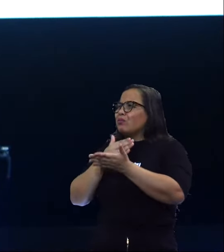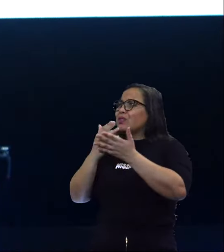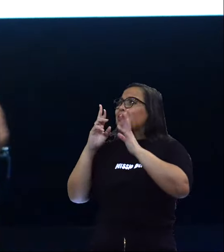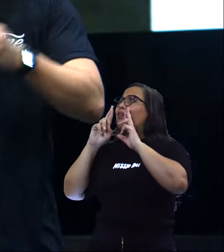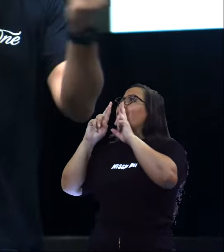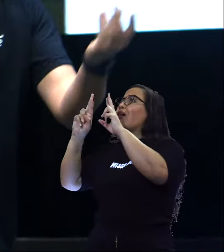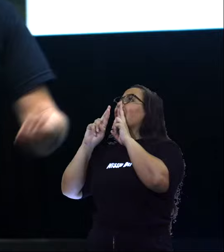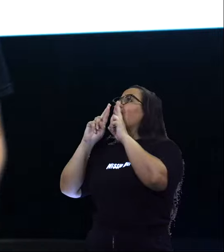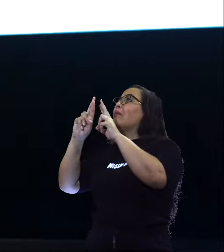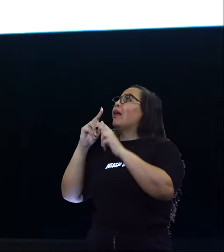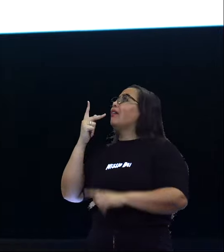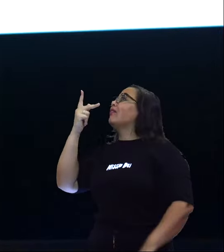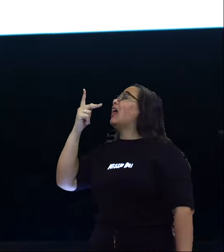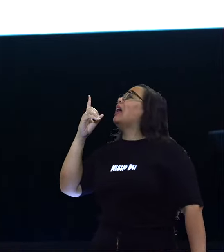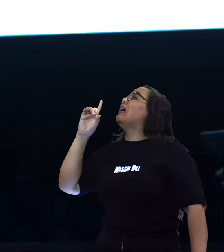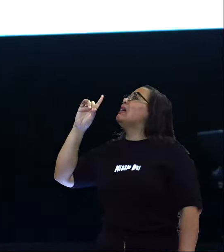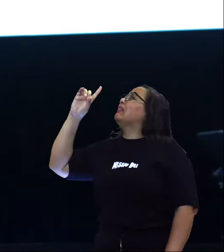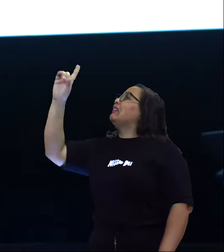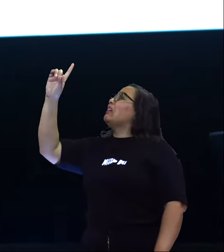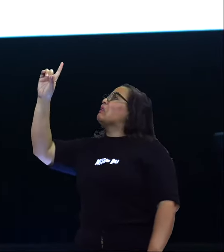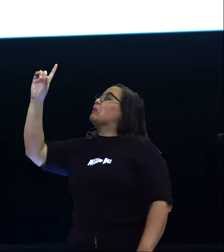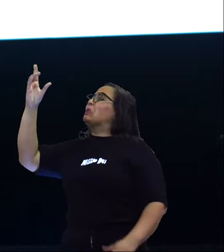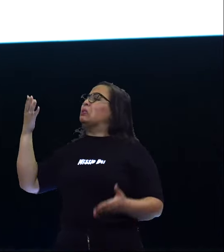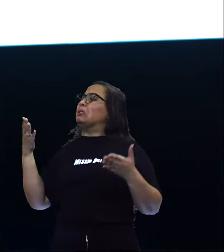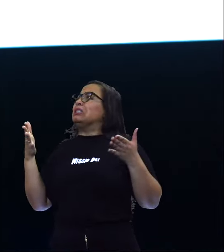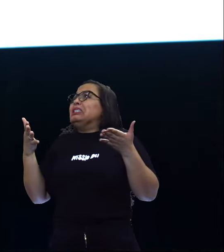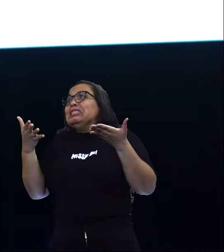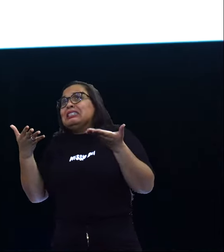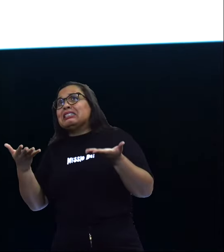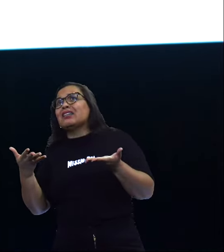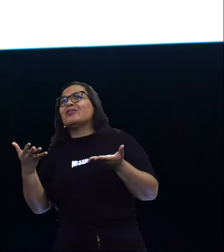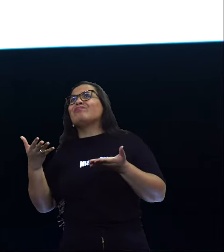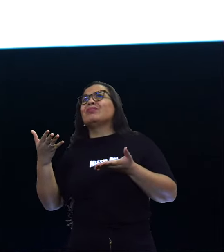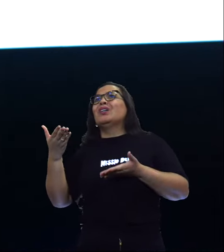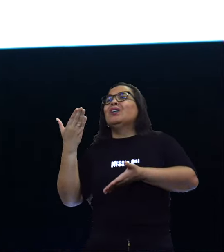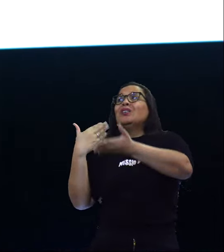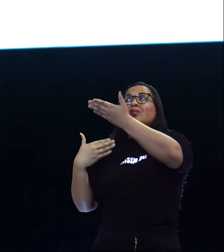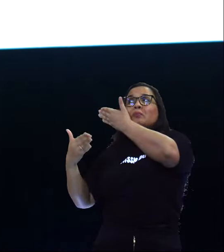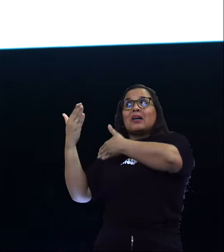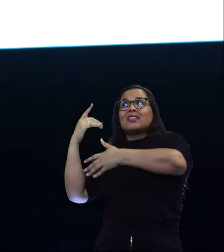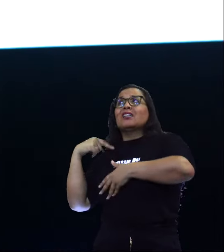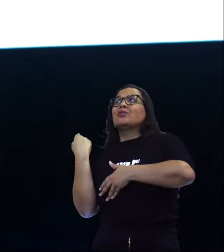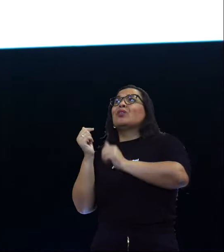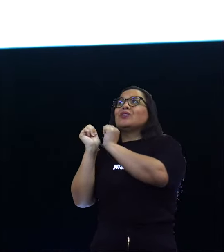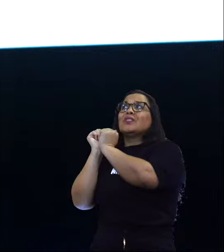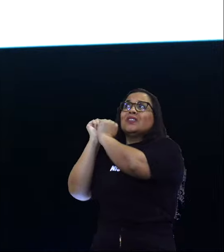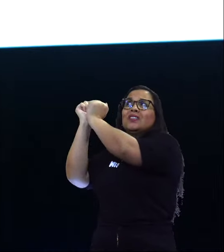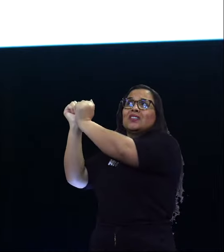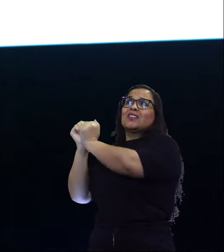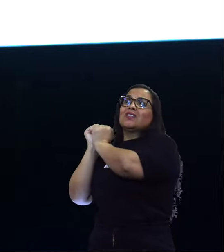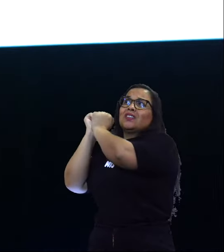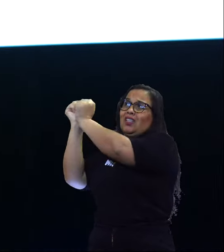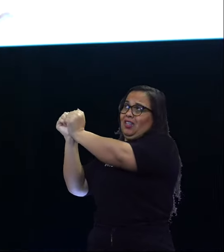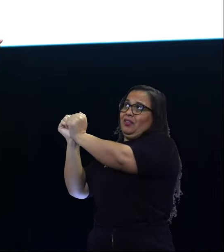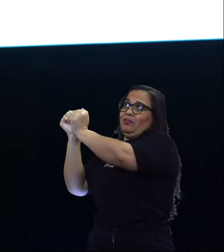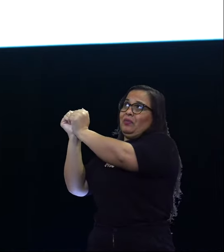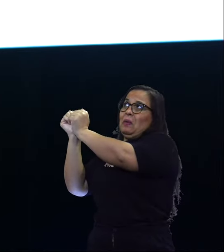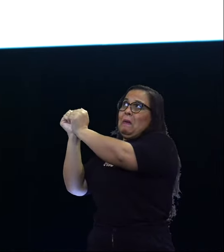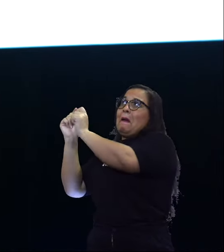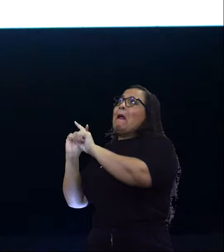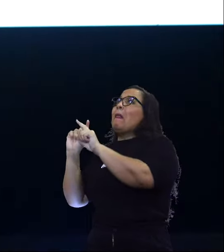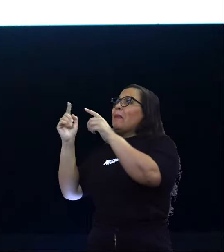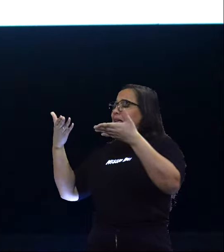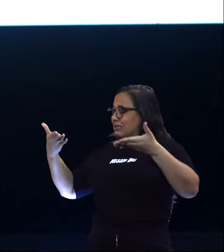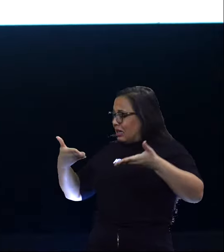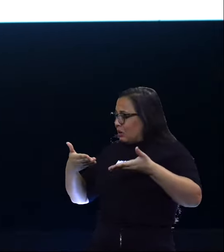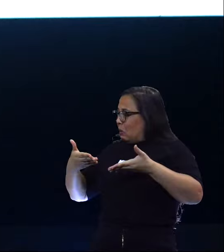querer voltar para a mesma escravidão? Isso que também tem uma associação com relação ao pecado, que nós vencemos alguns pecados, mas parece que alguns querem voltar para o mesmo pecado. A